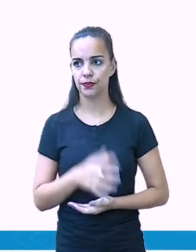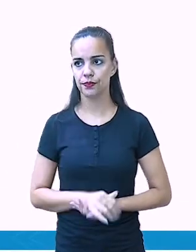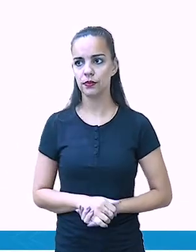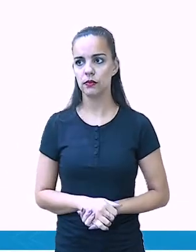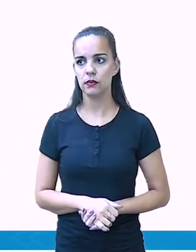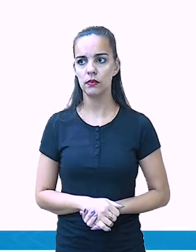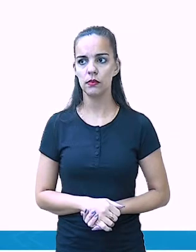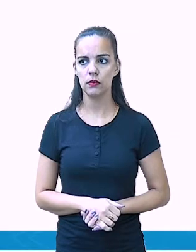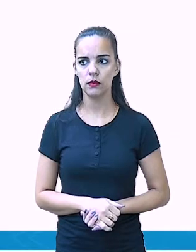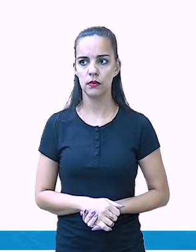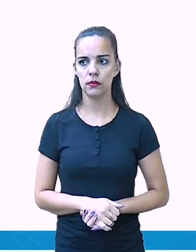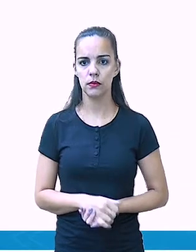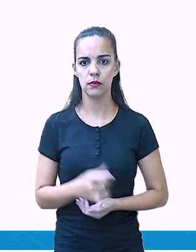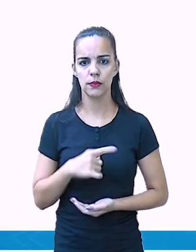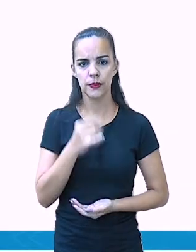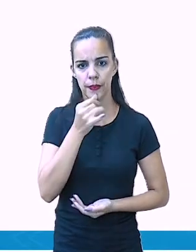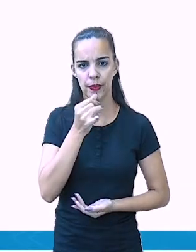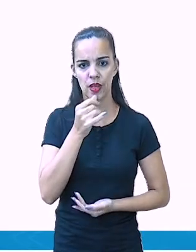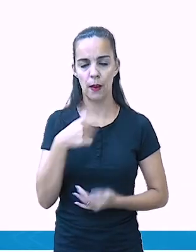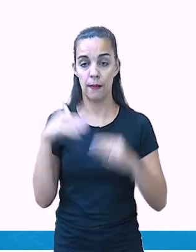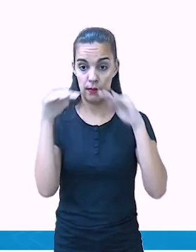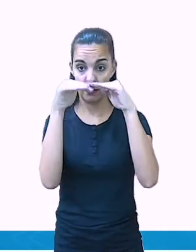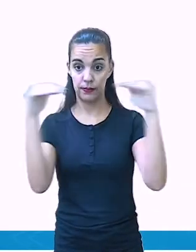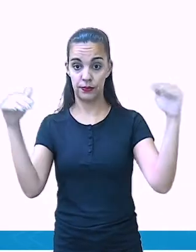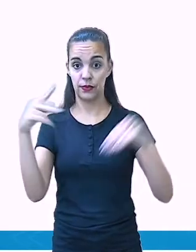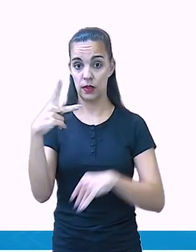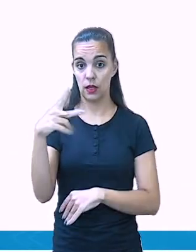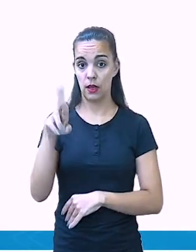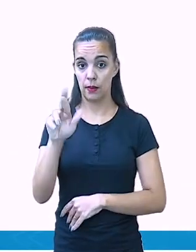trouxe. Prateleira, vamos separar em sílabas?